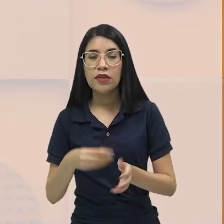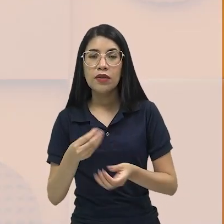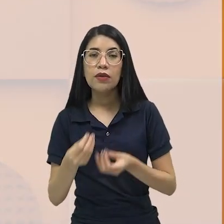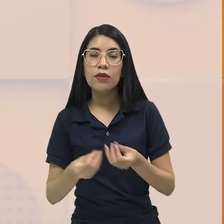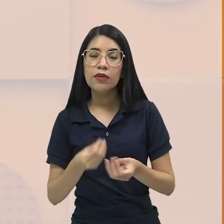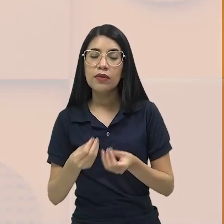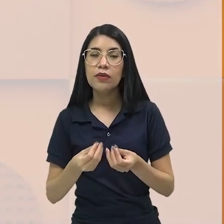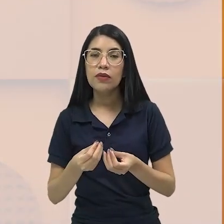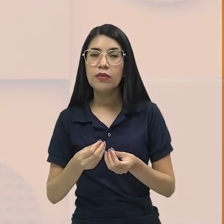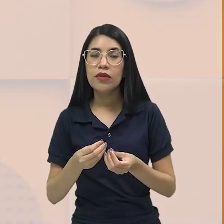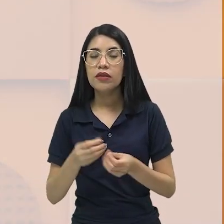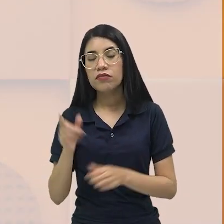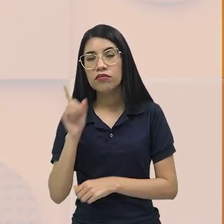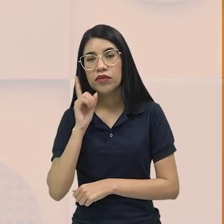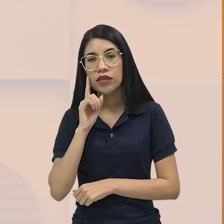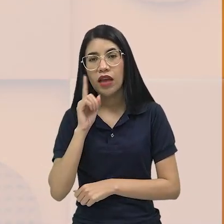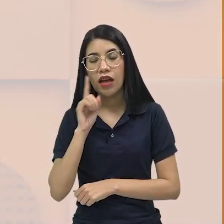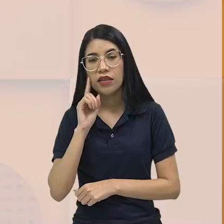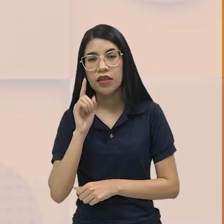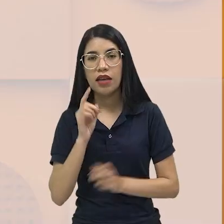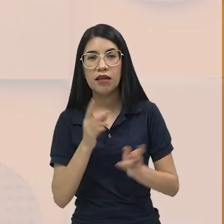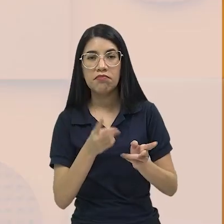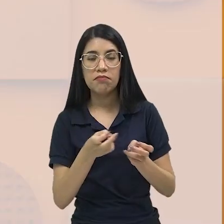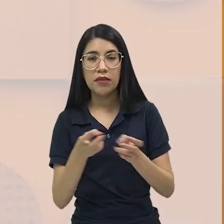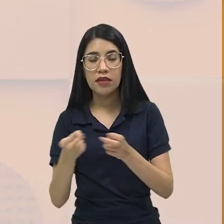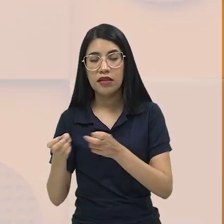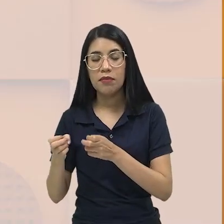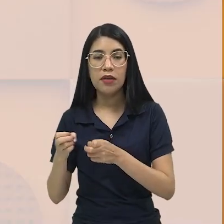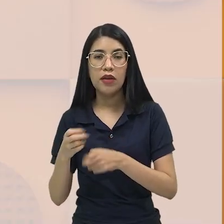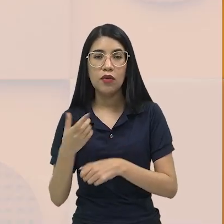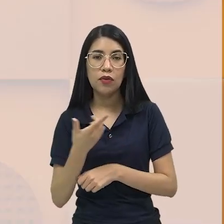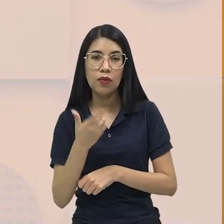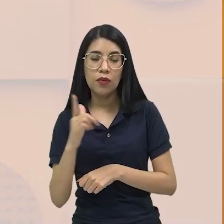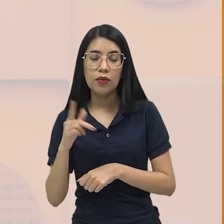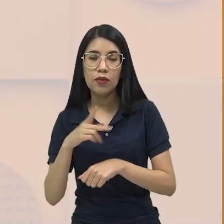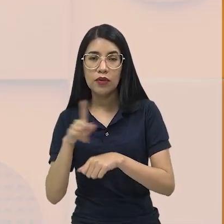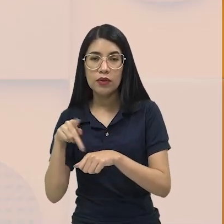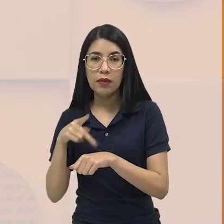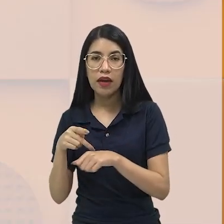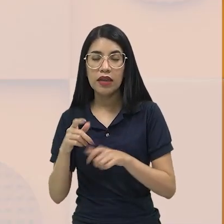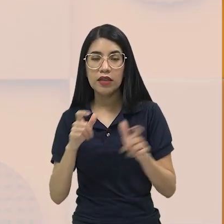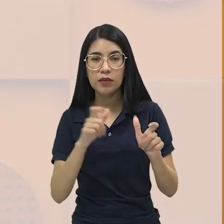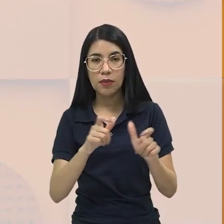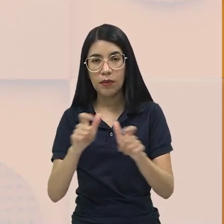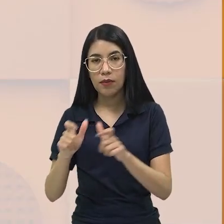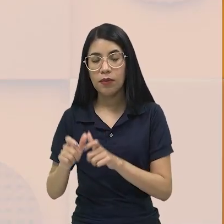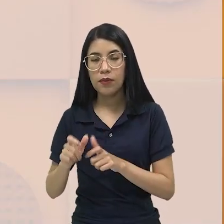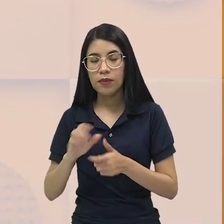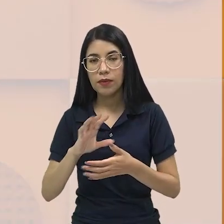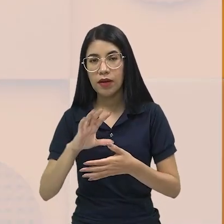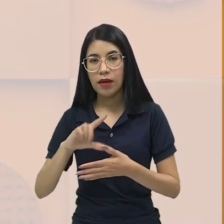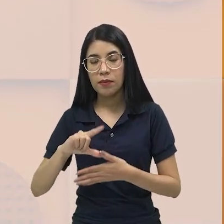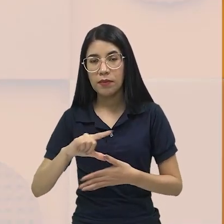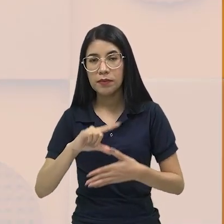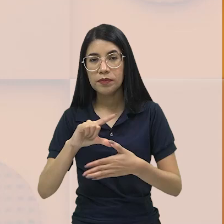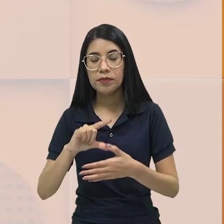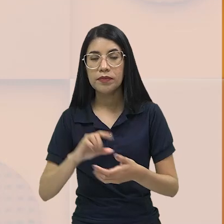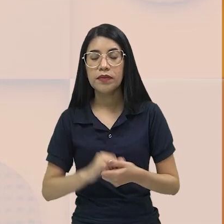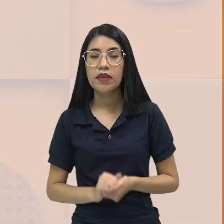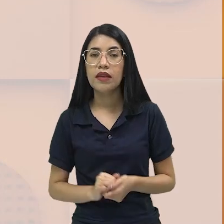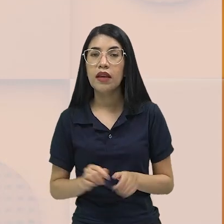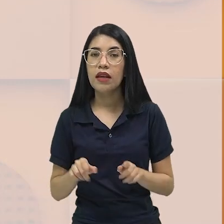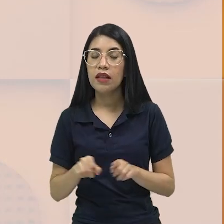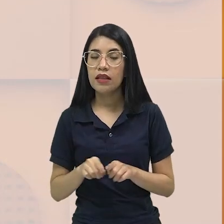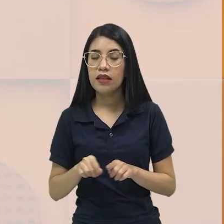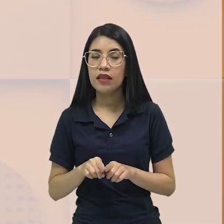os Estados Unidos viam os demais países, as demais regiões ali da América Latina.